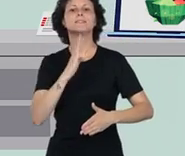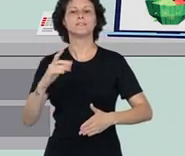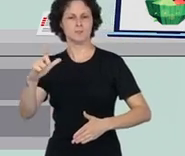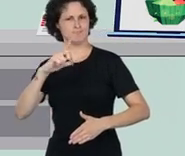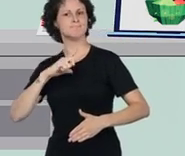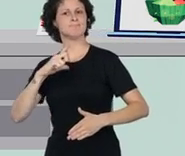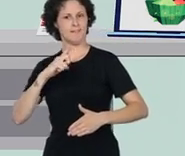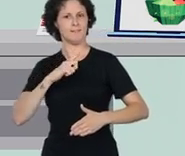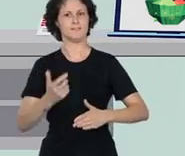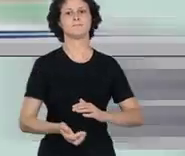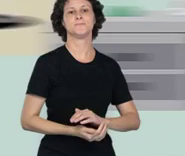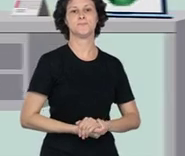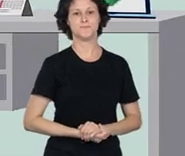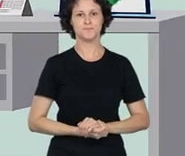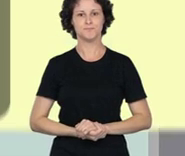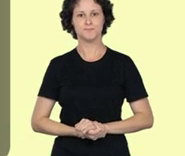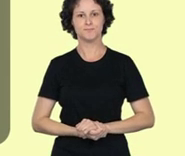placas. Eu vou te mostrar.